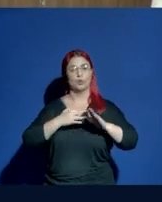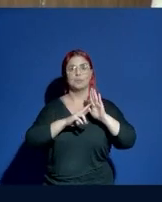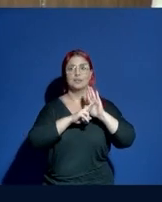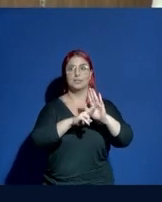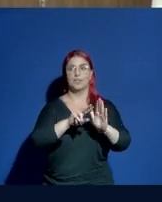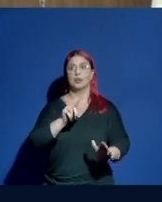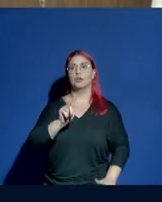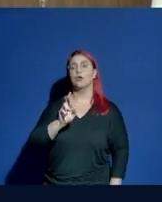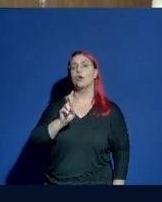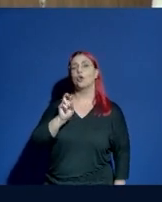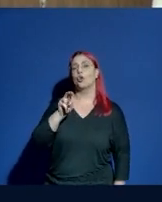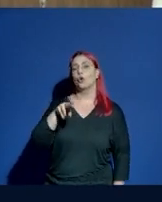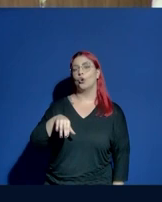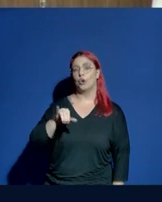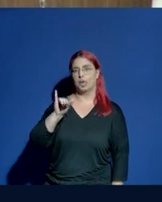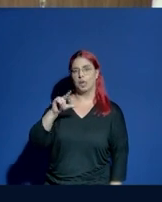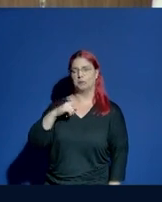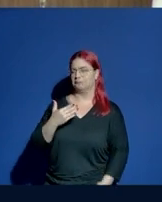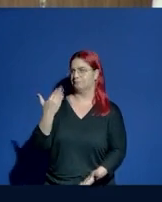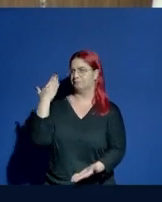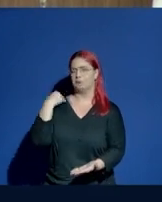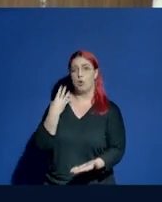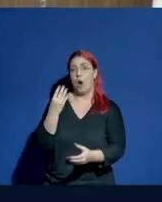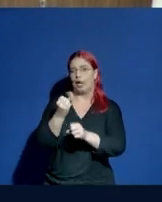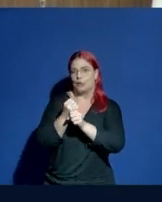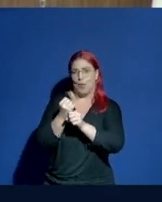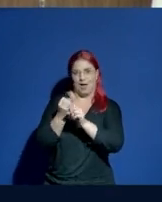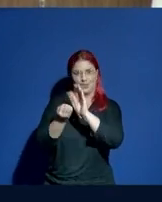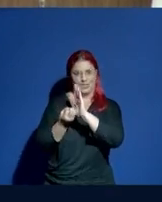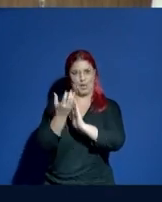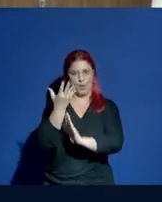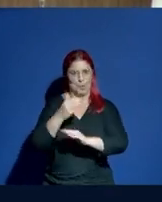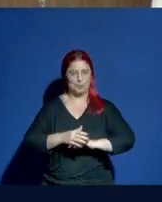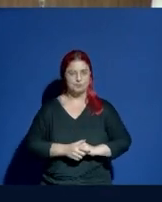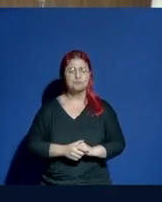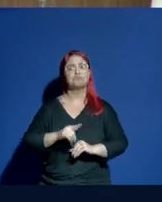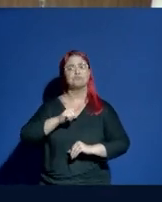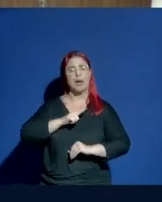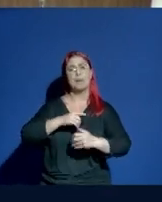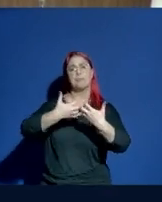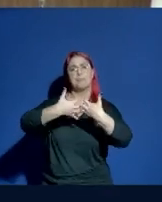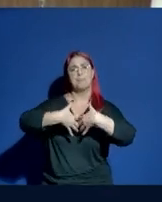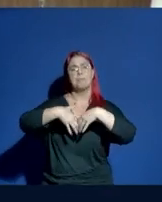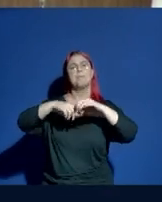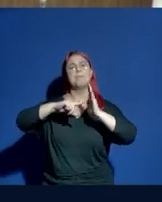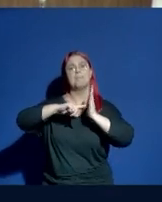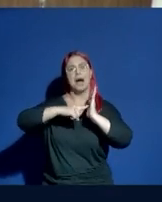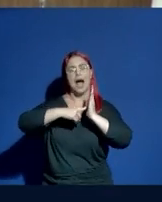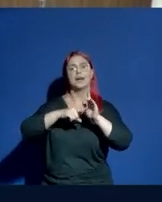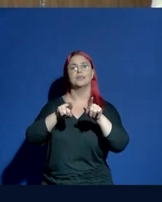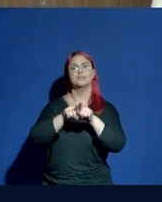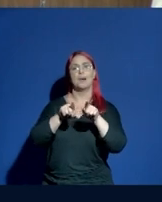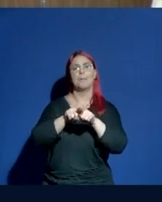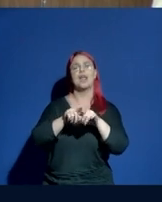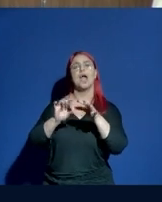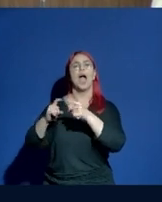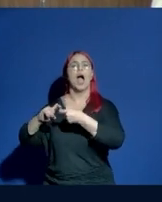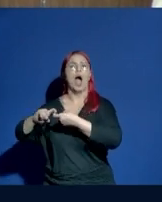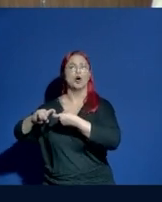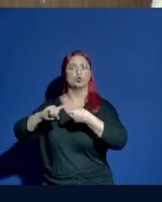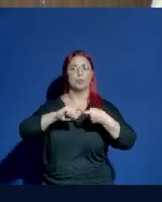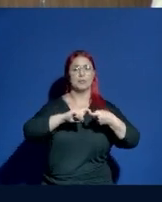muito jovem tem quatro anos de vida que tem máquinas automação nível 2